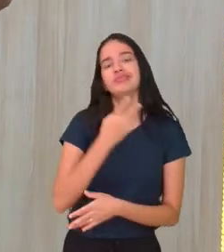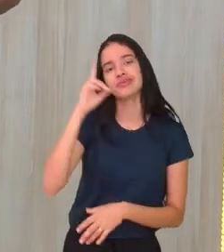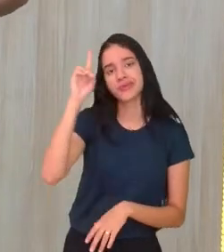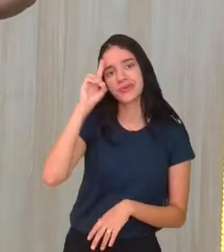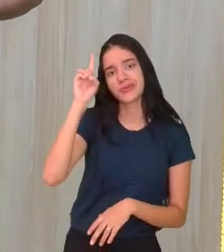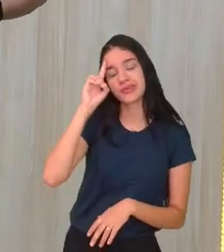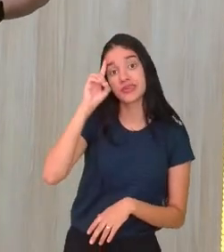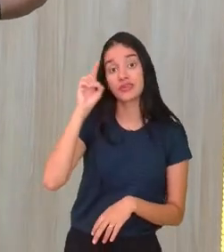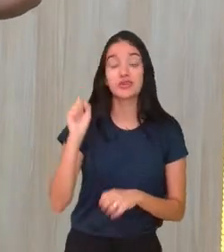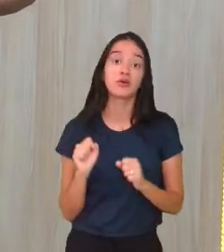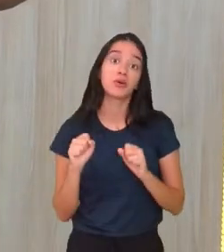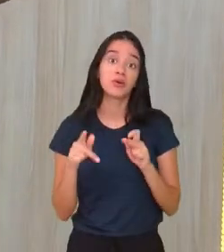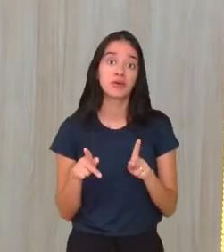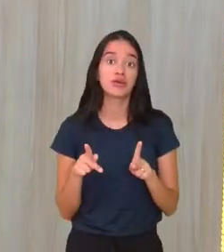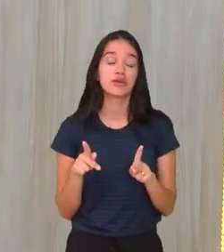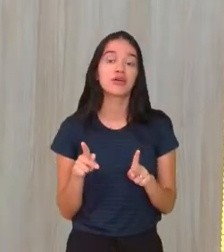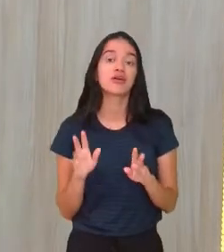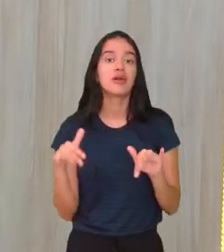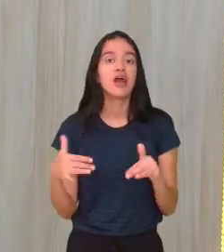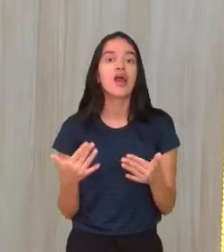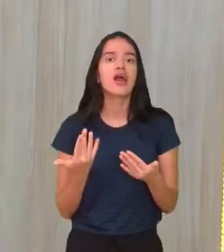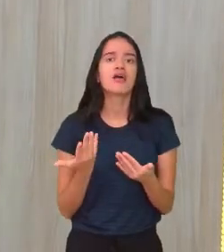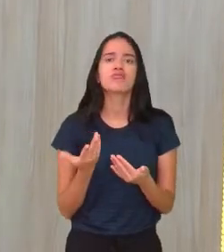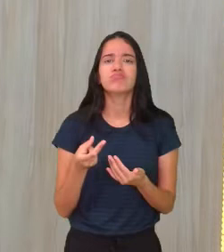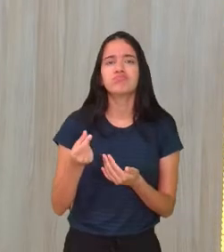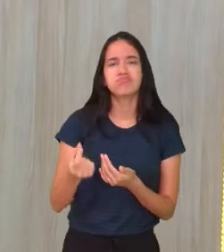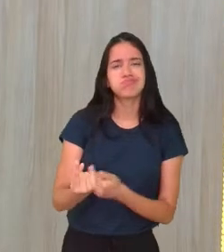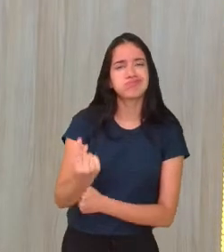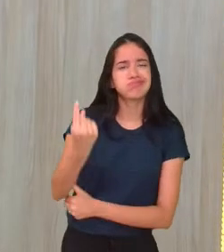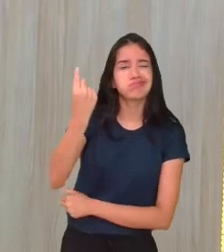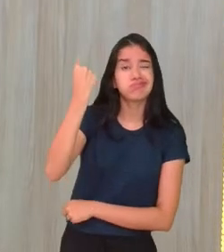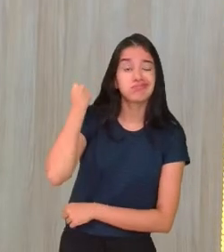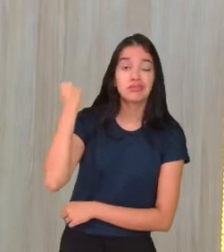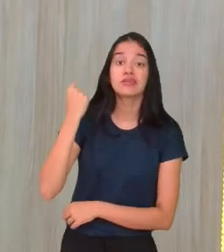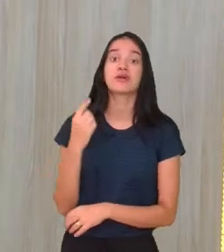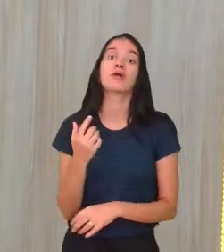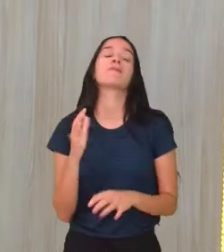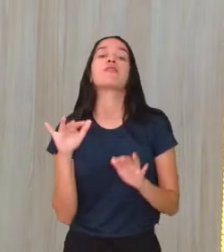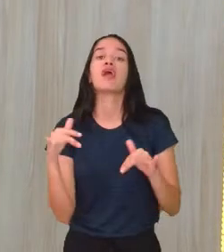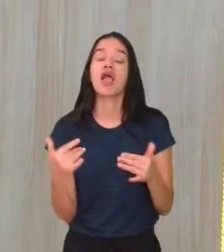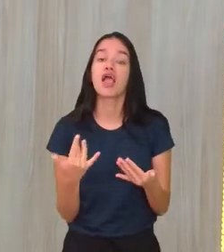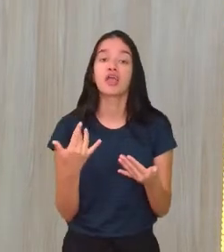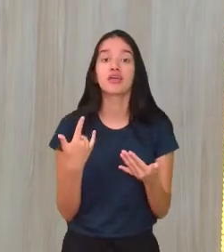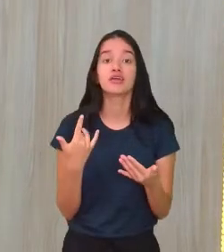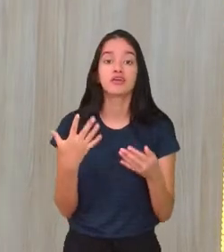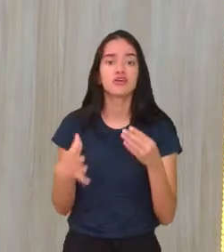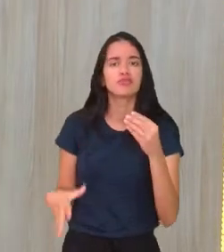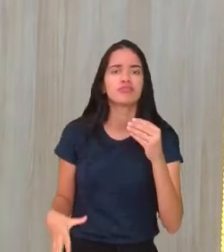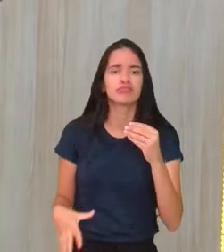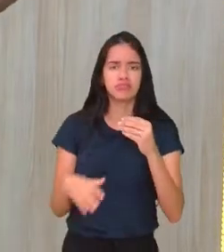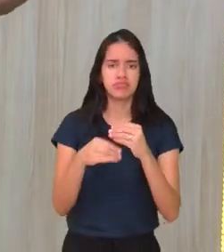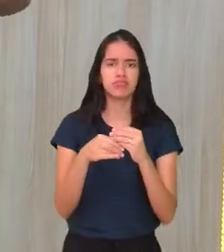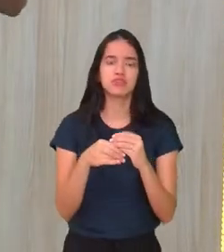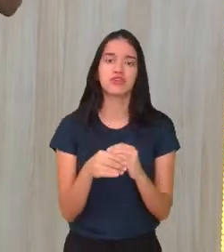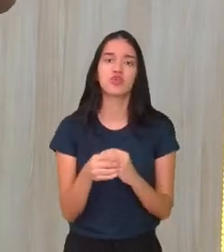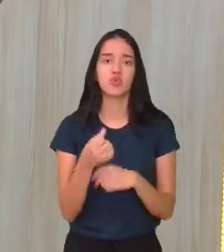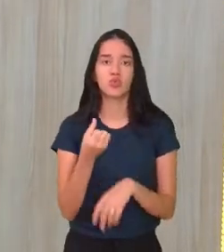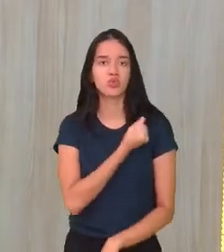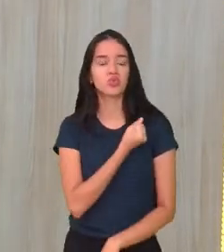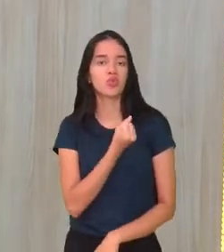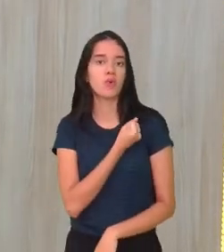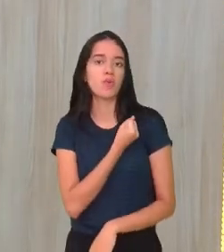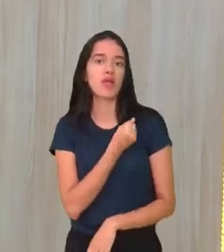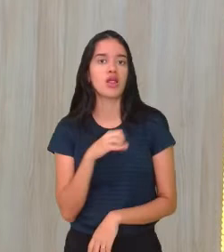dia, tá? Faz muito tempo, professora, que adicionaram o número